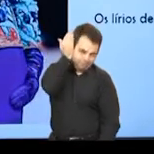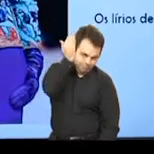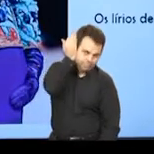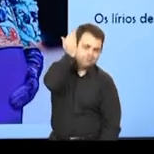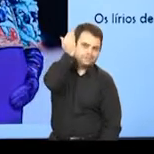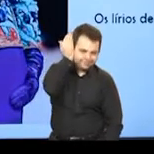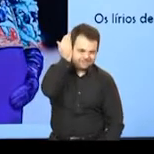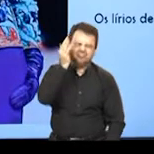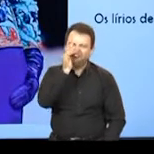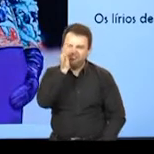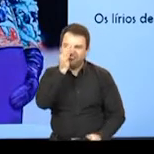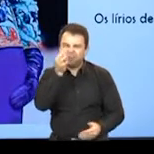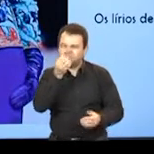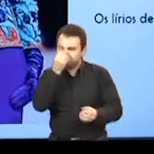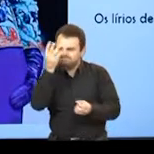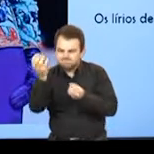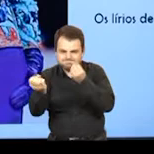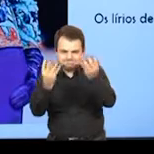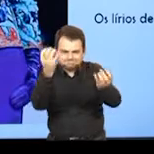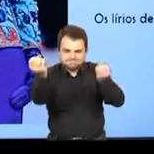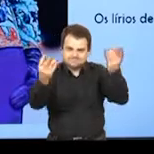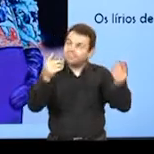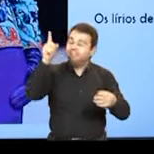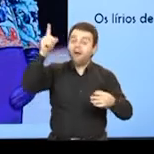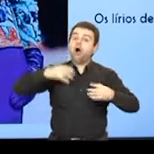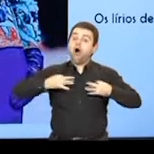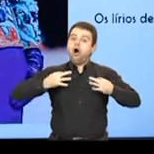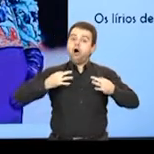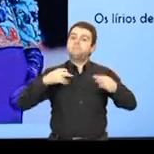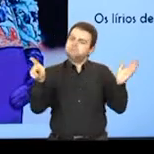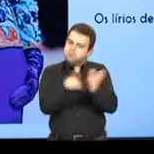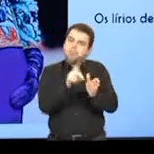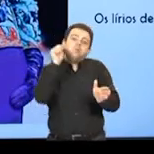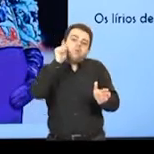vai transformá-lo numa peça de vestuário feminino.